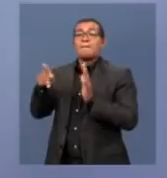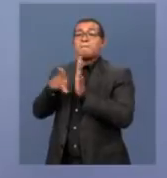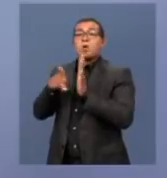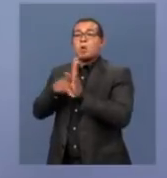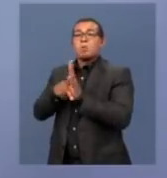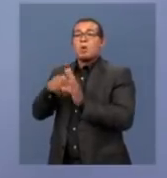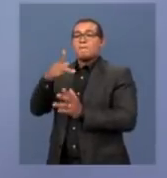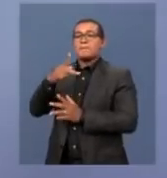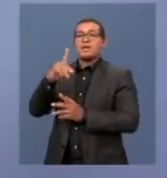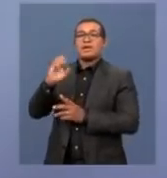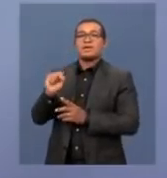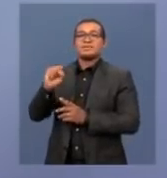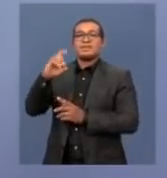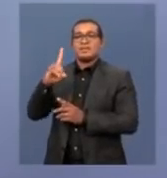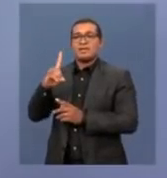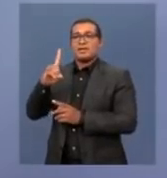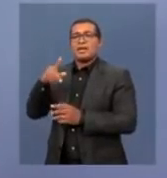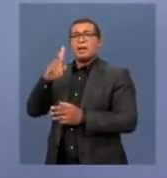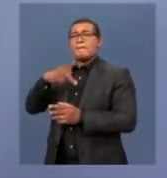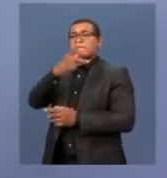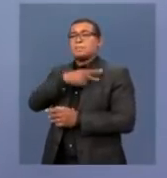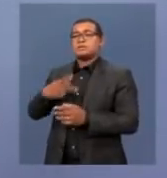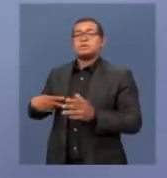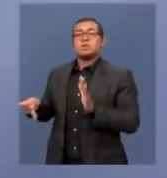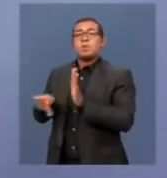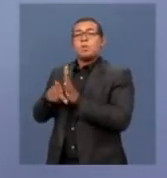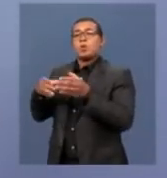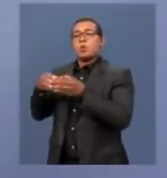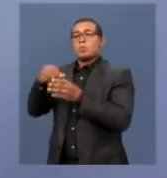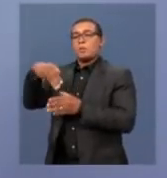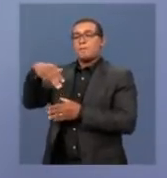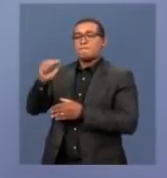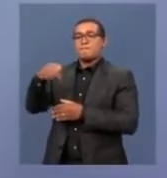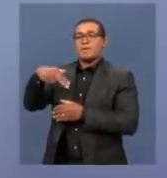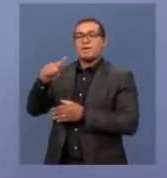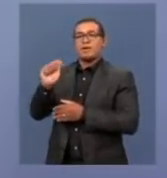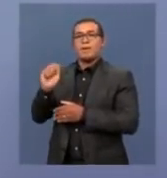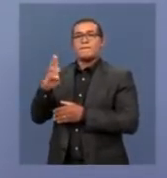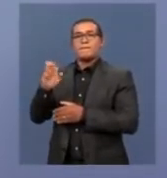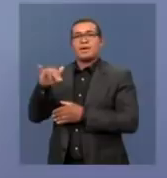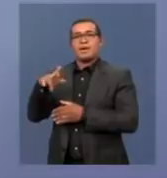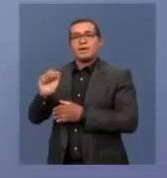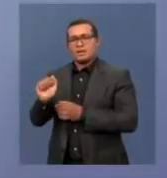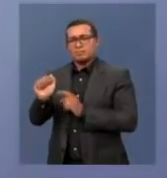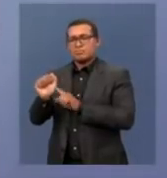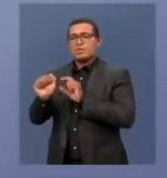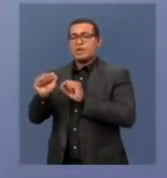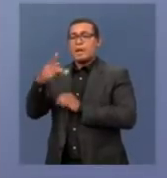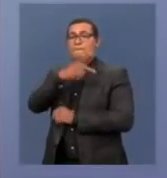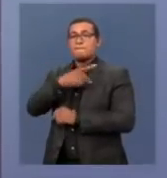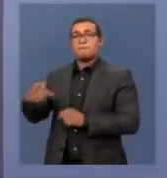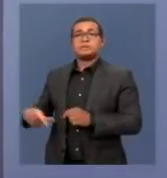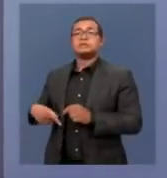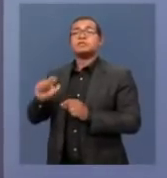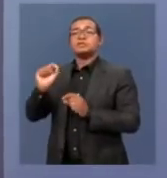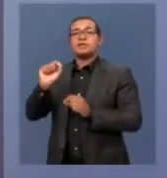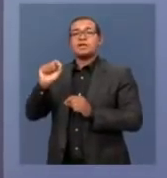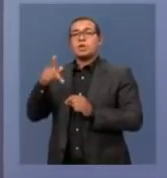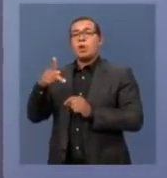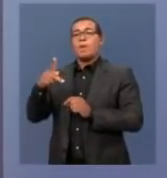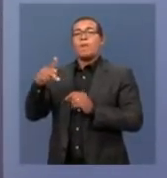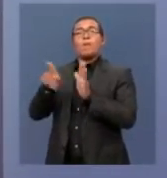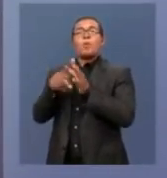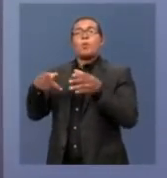é presidente da fundação mangabeira o presidente do partido dele é o carlos siqueira e pegam todos os